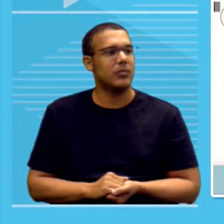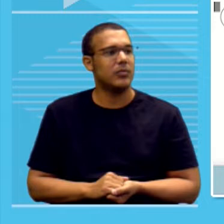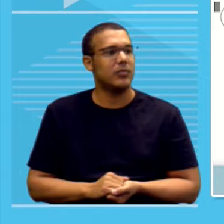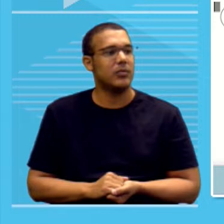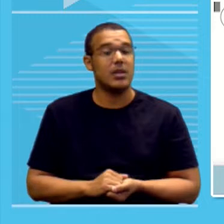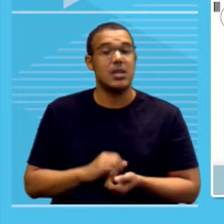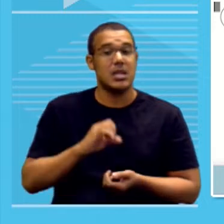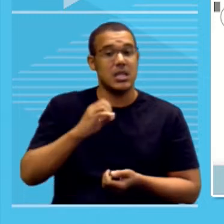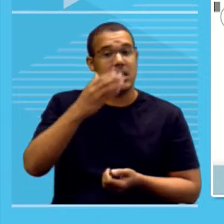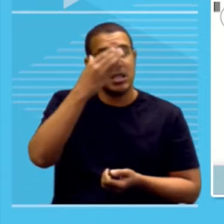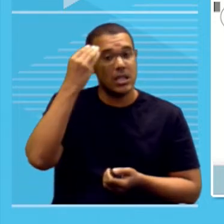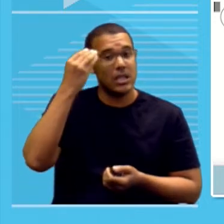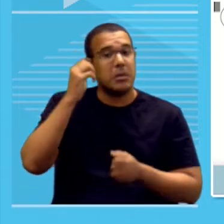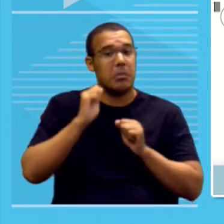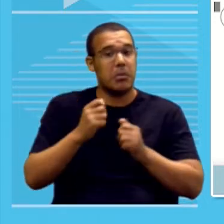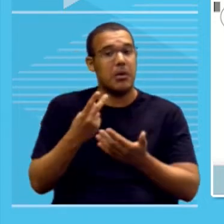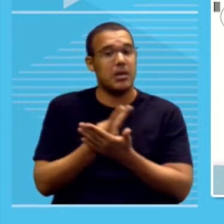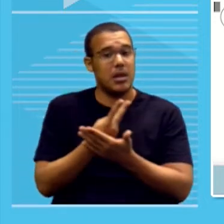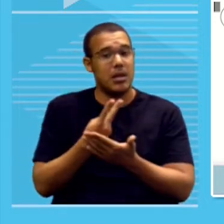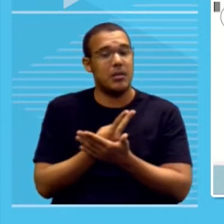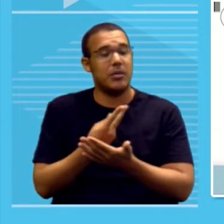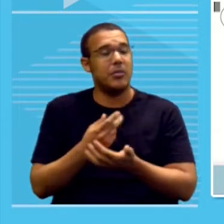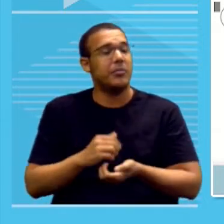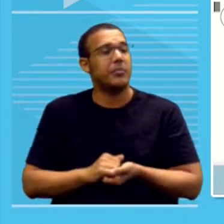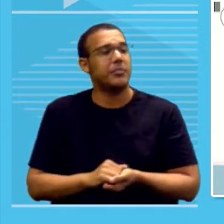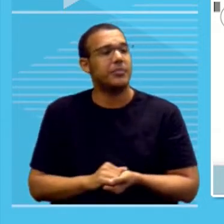se você esquecer vai dar errado agora faz agora com y mais